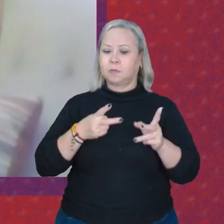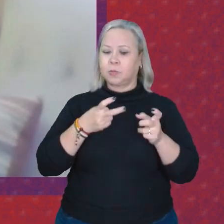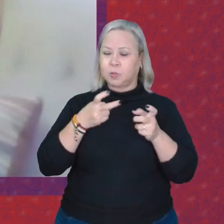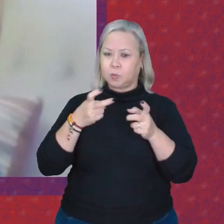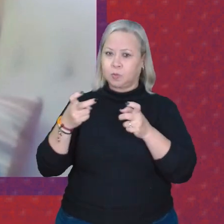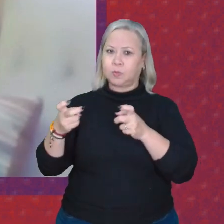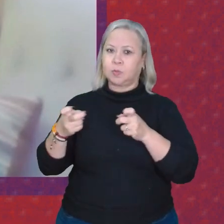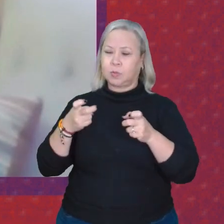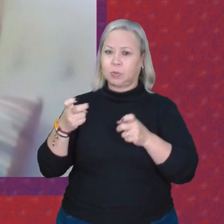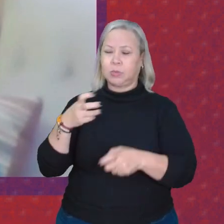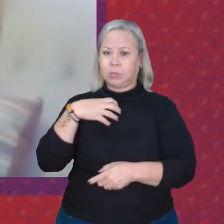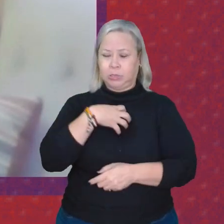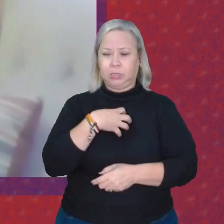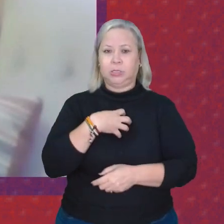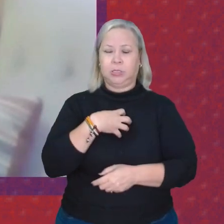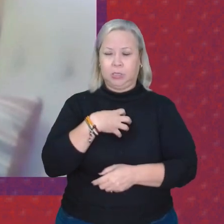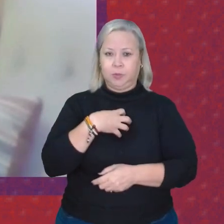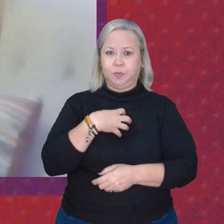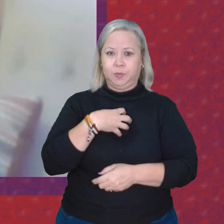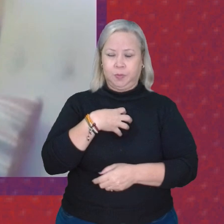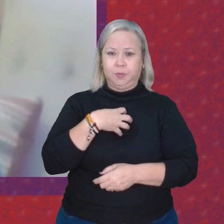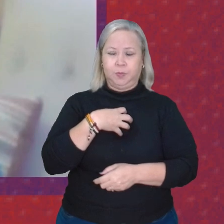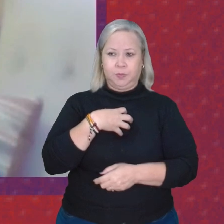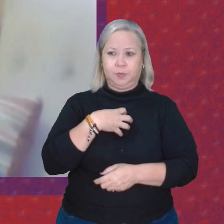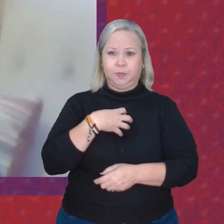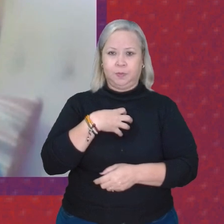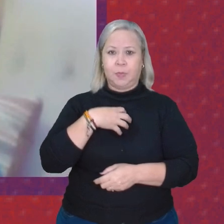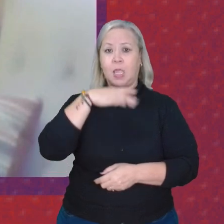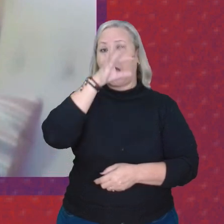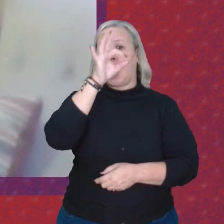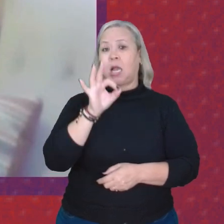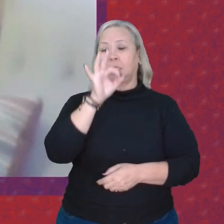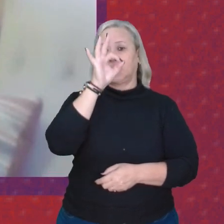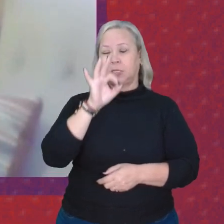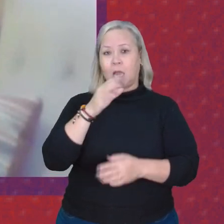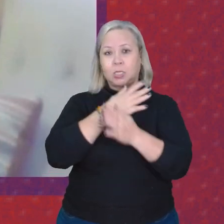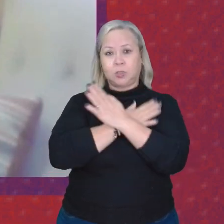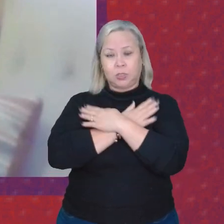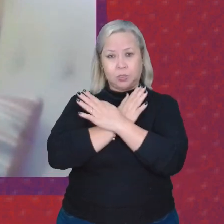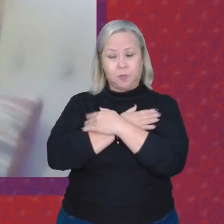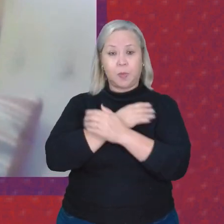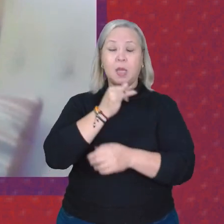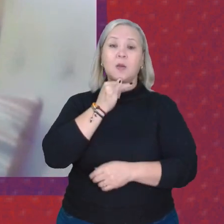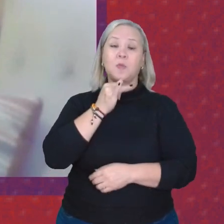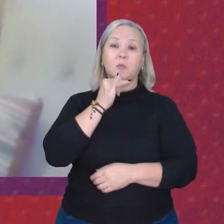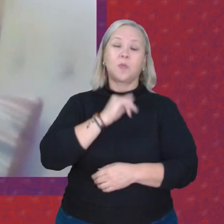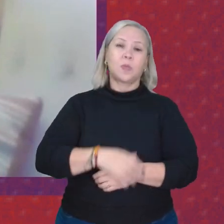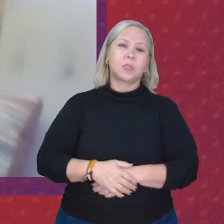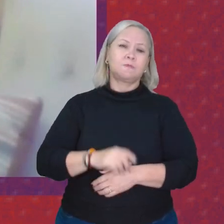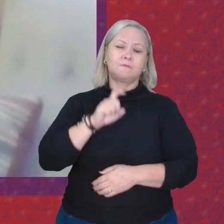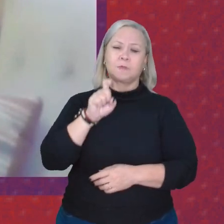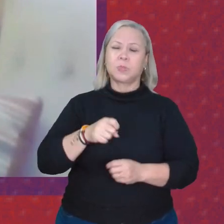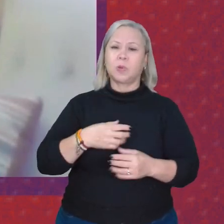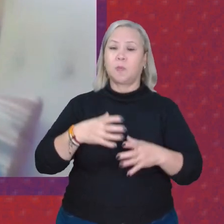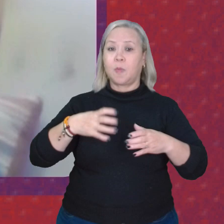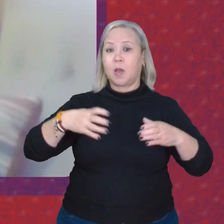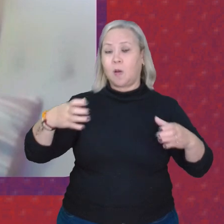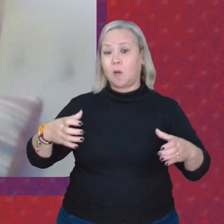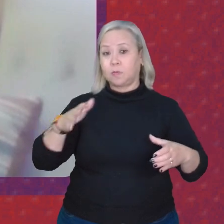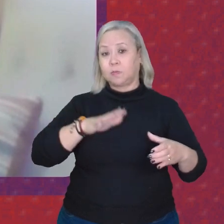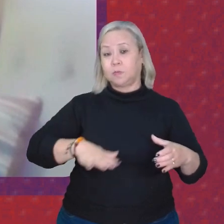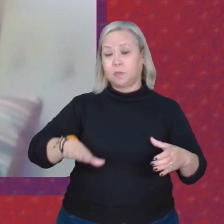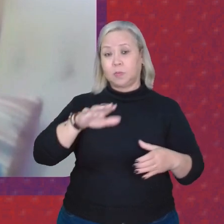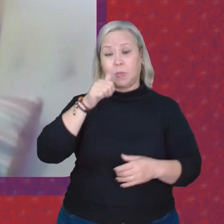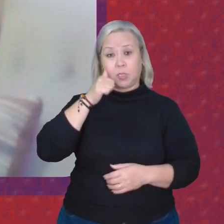Nesse sentido. As taxas de desemprego, por exemplo, elas são muito maiores entre as